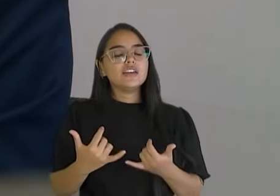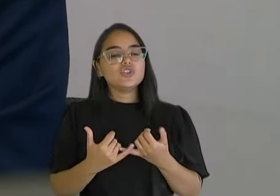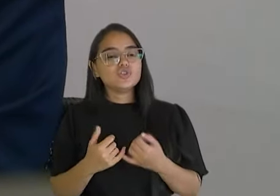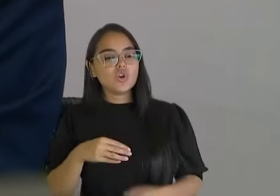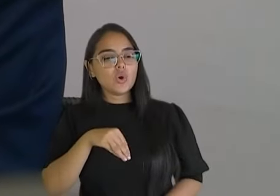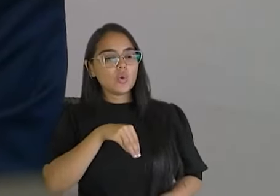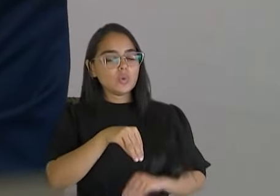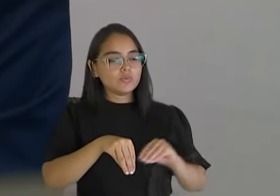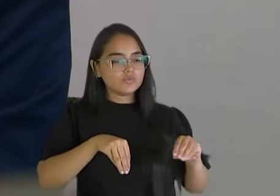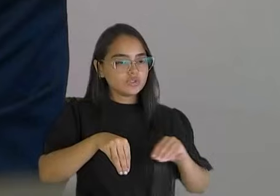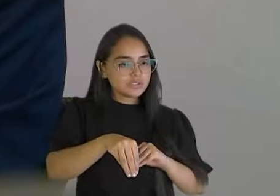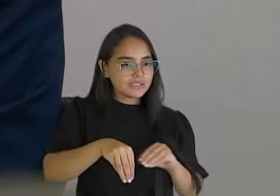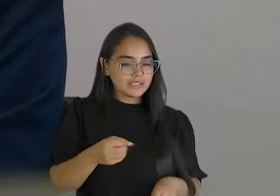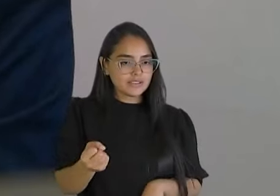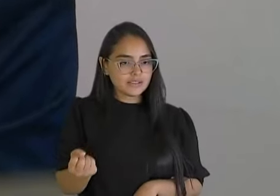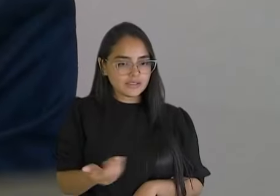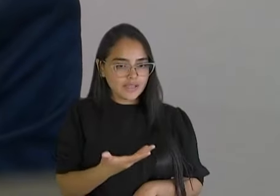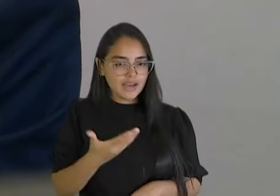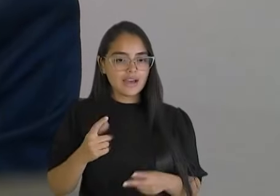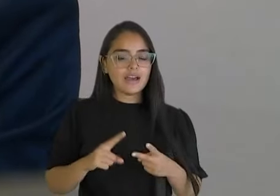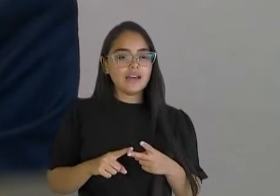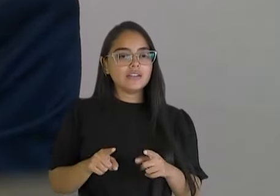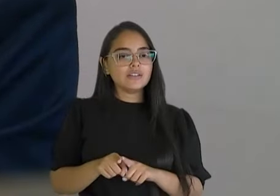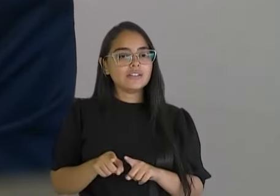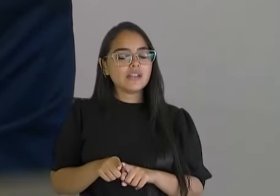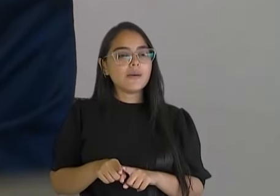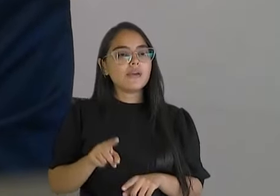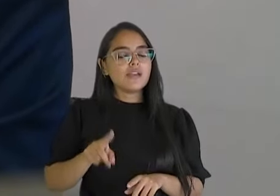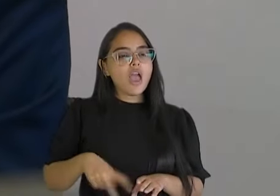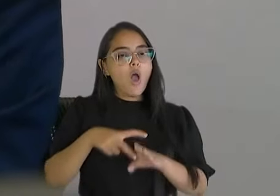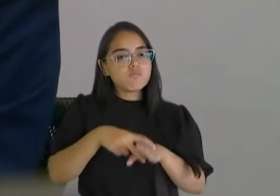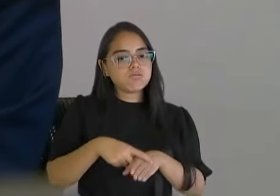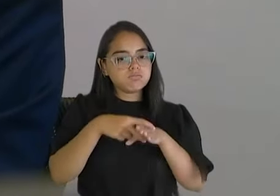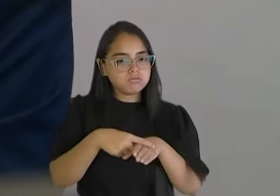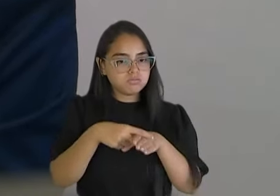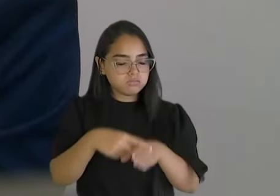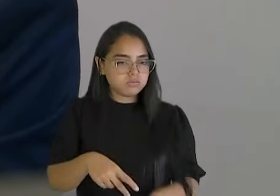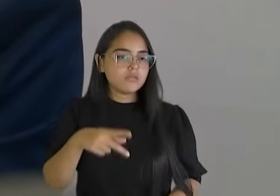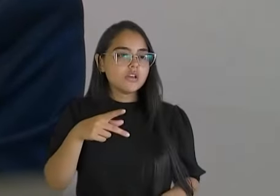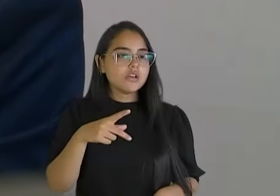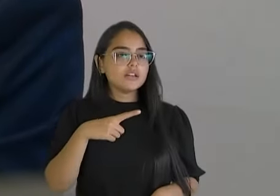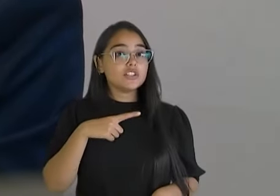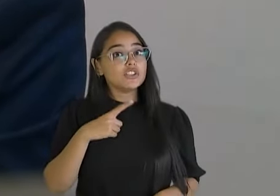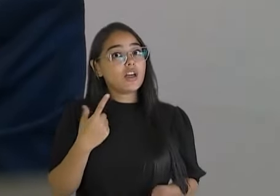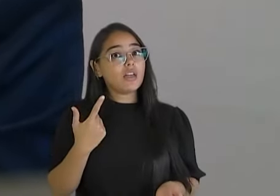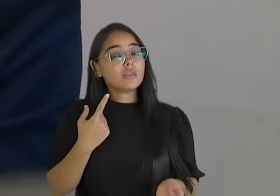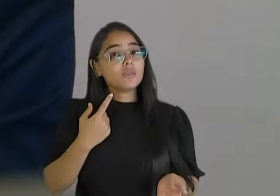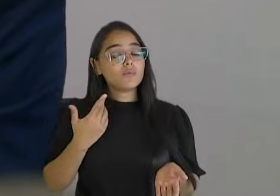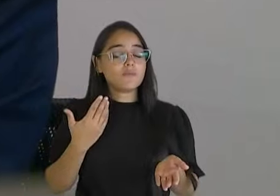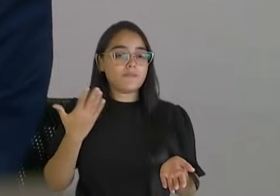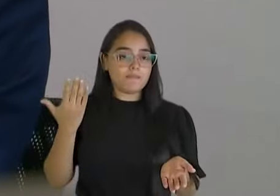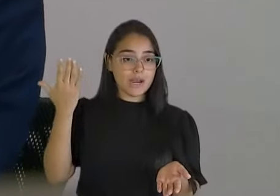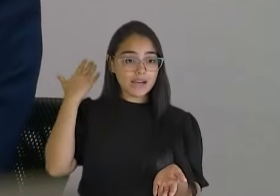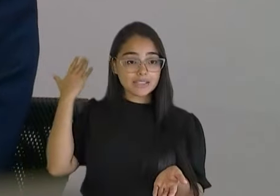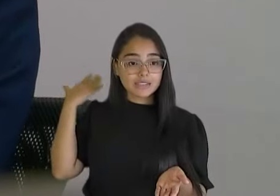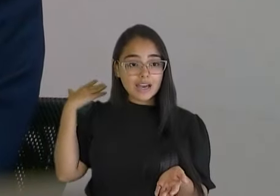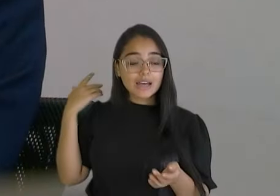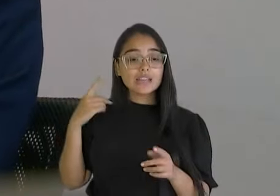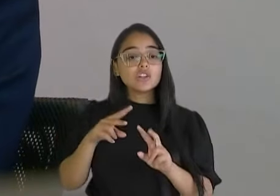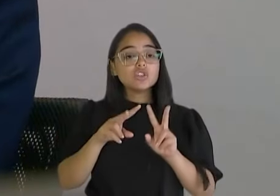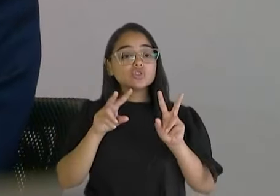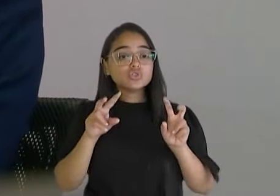questão das corridas de cavalos, né, que era mais usual naquele instante. Mas ela prevê a